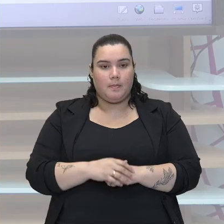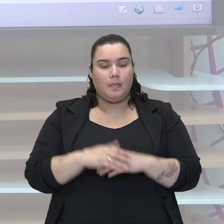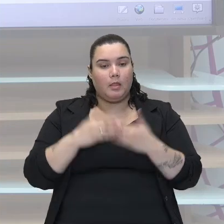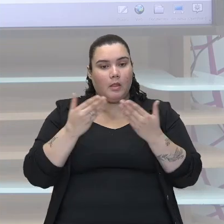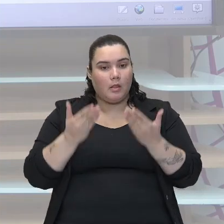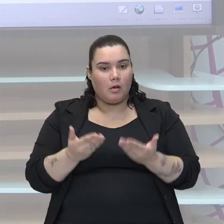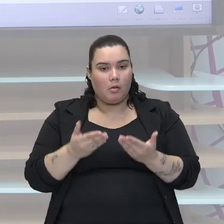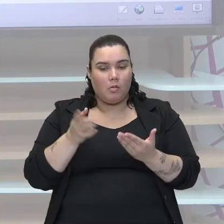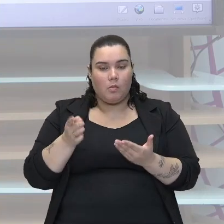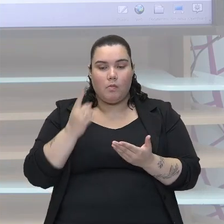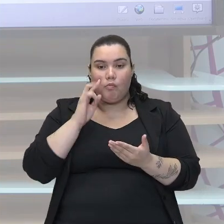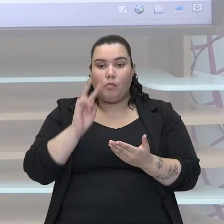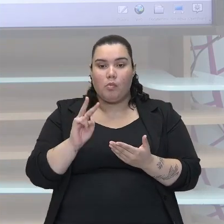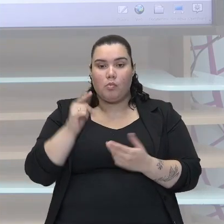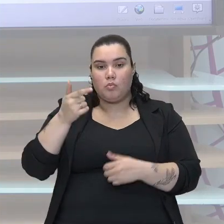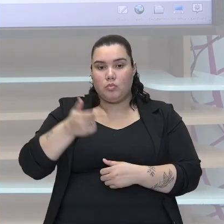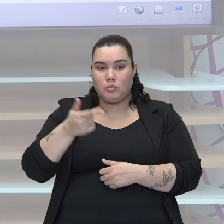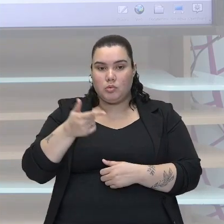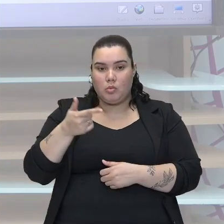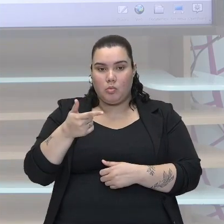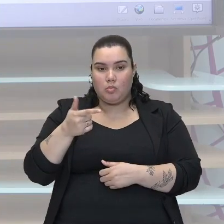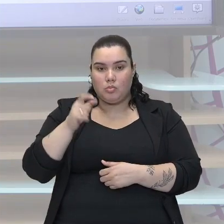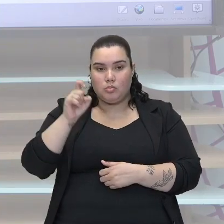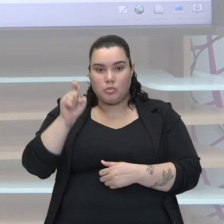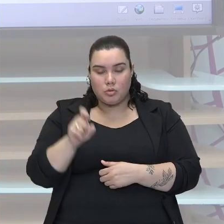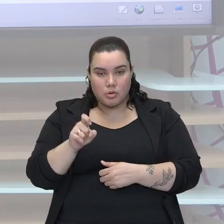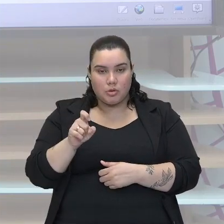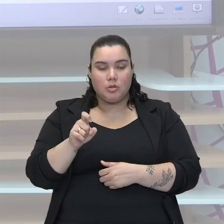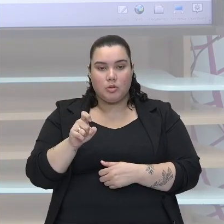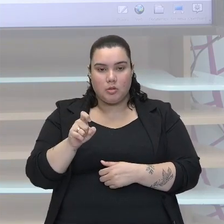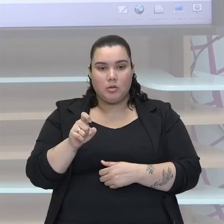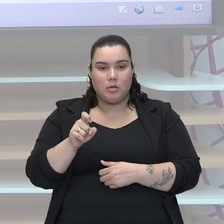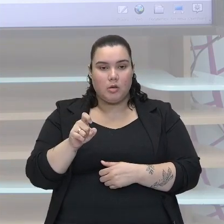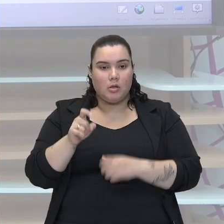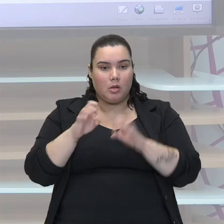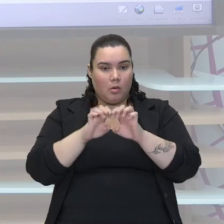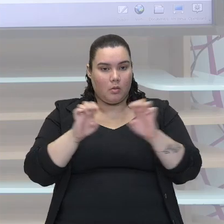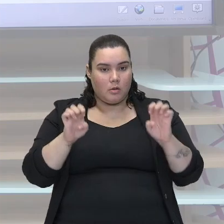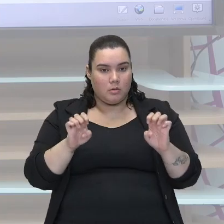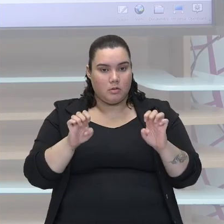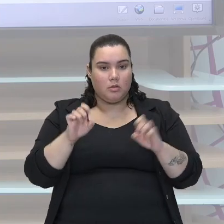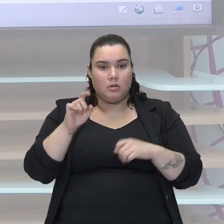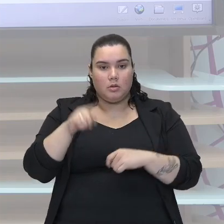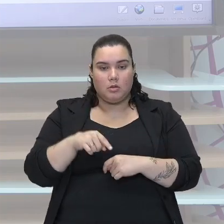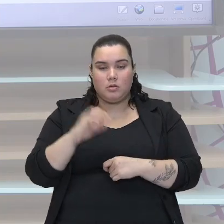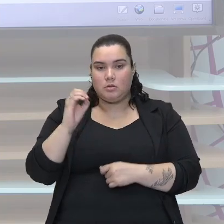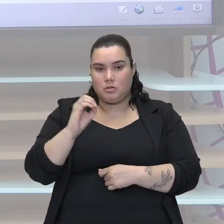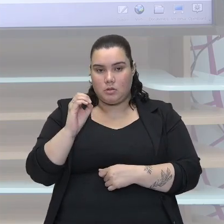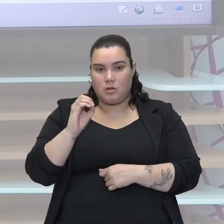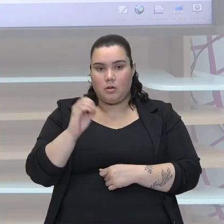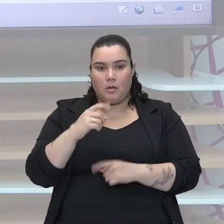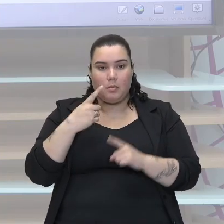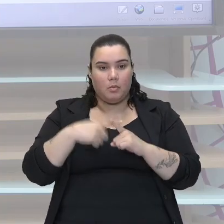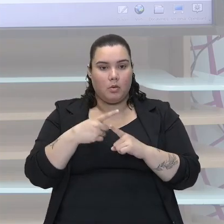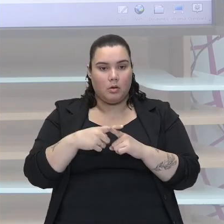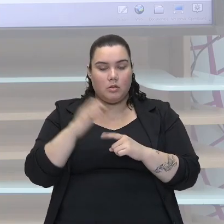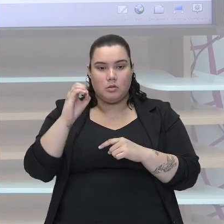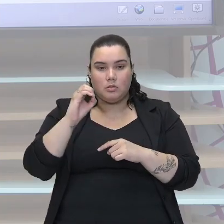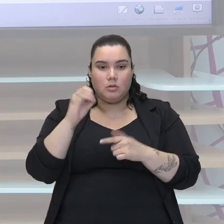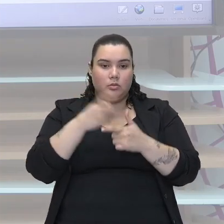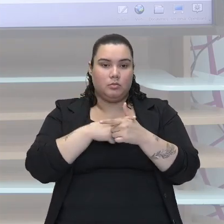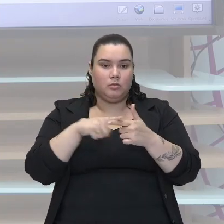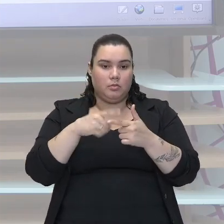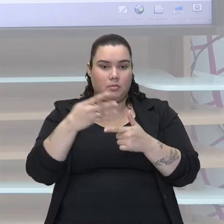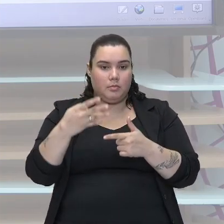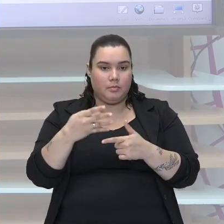nesse caso, o segundo valor de x dessa equação, ele é igual a 0, porque ele é 0 dividido por